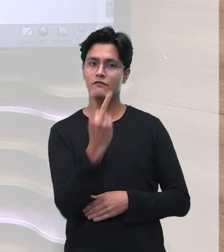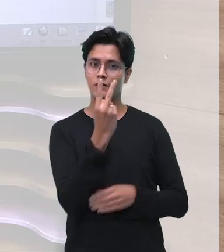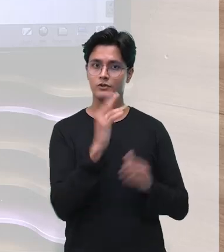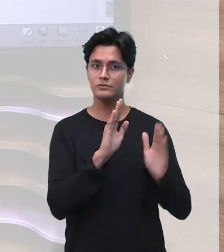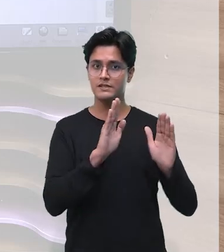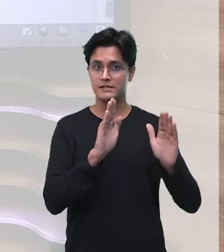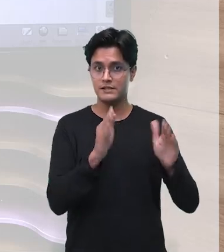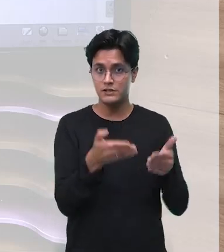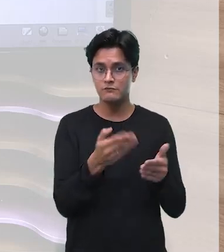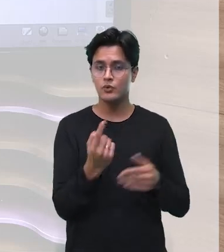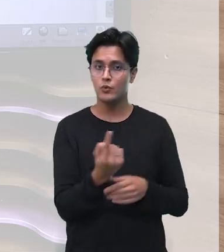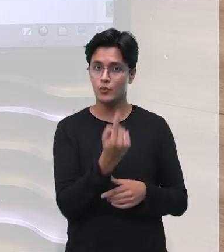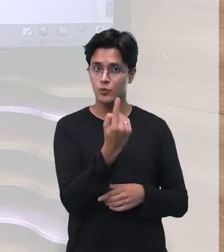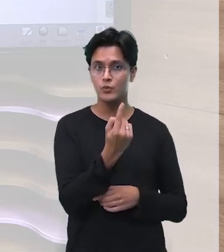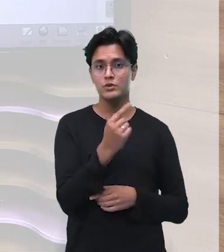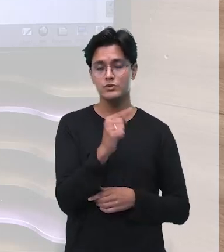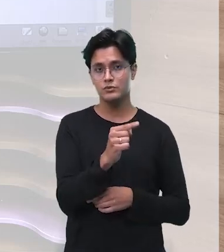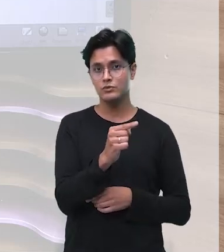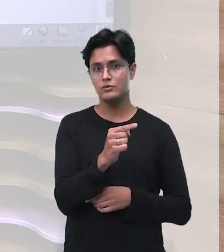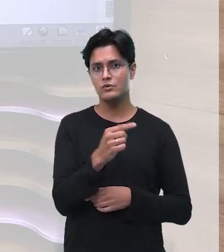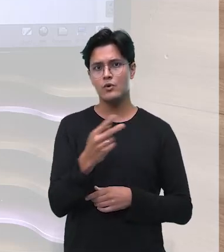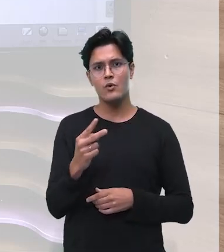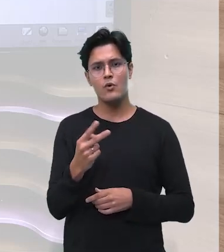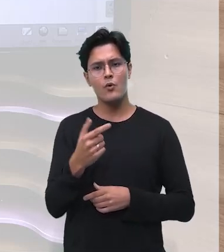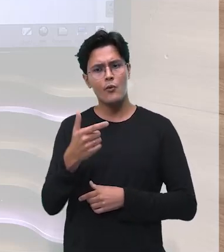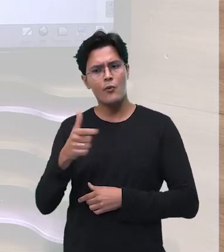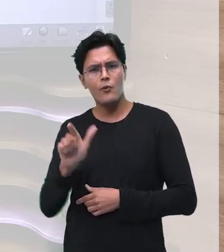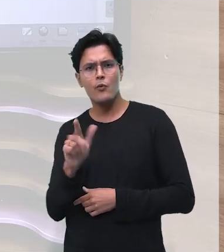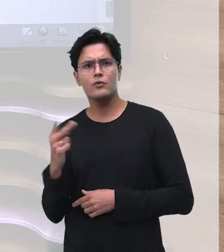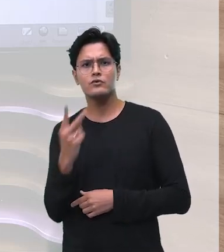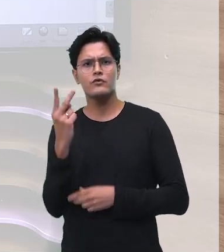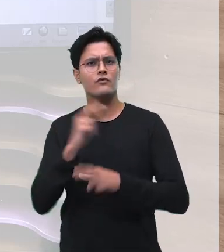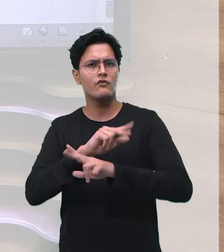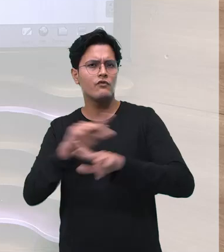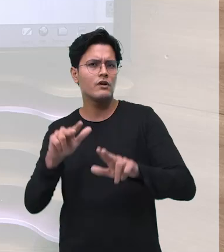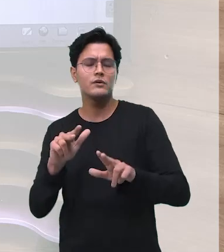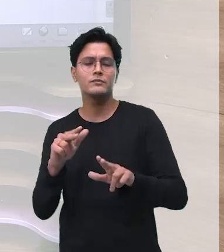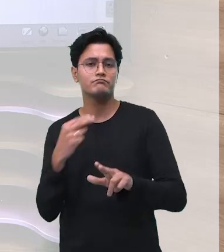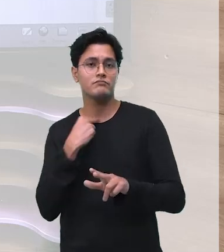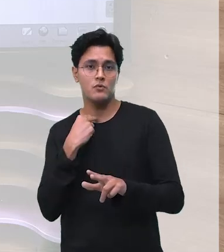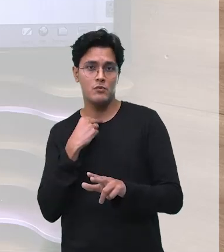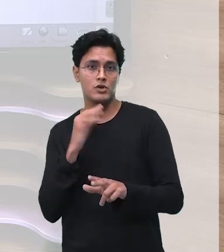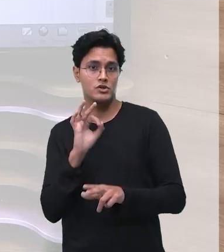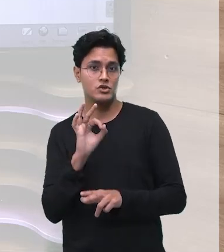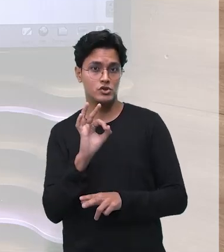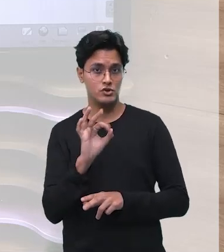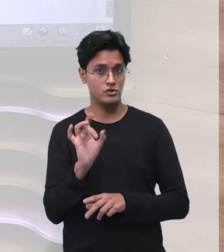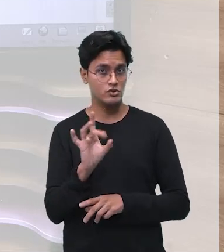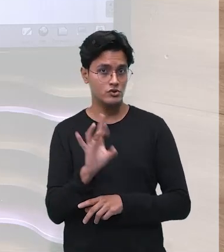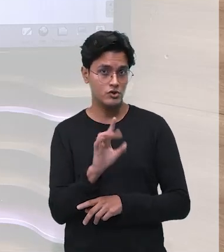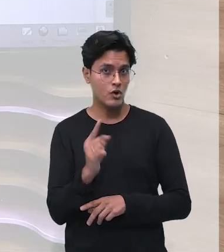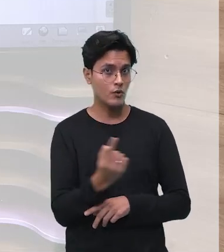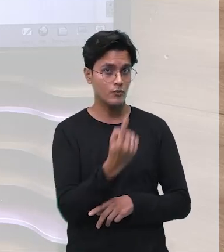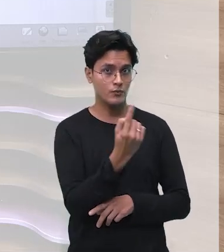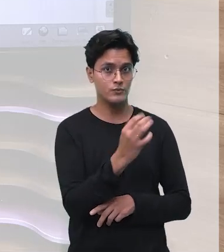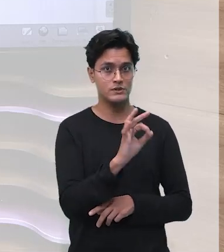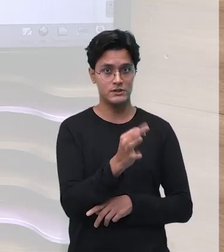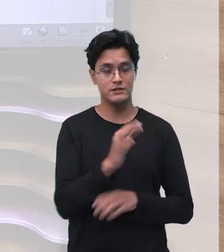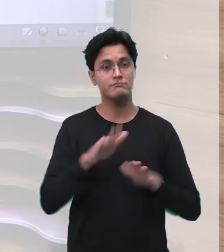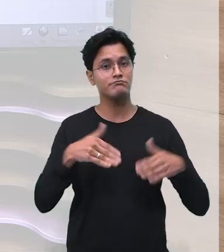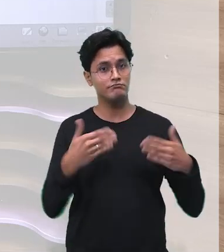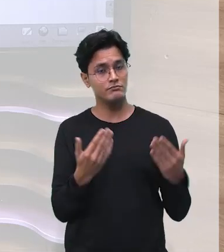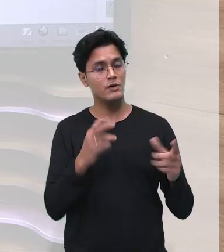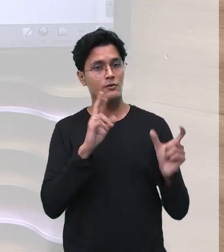único, ou seja, se não admitir nenhum outro valor além desse, então nós teremos uma incógnita, tá?